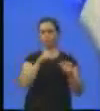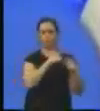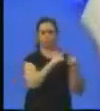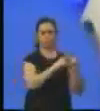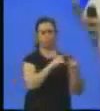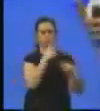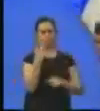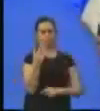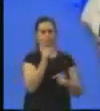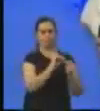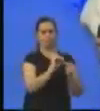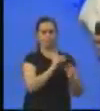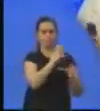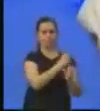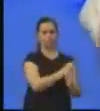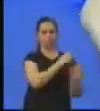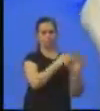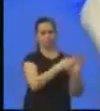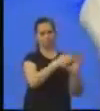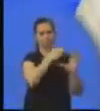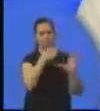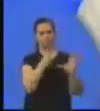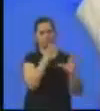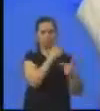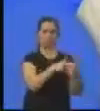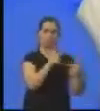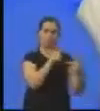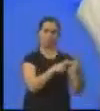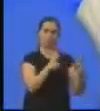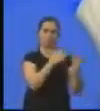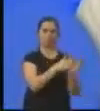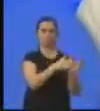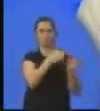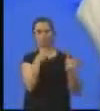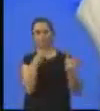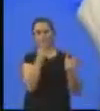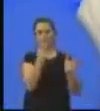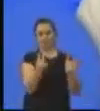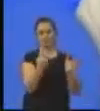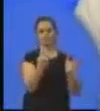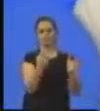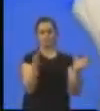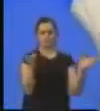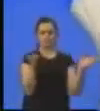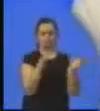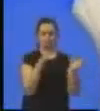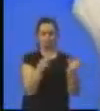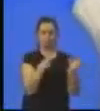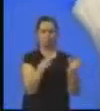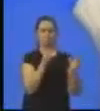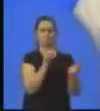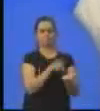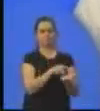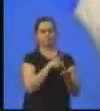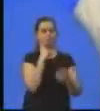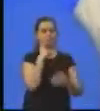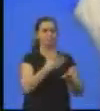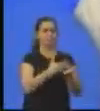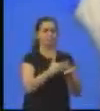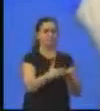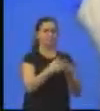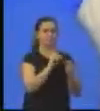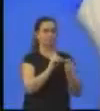2, o que eu fiz? Eu tinha um período e eu dividi o período por 2, o período ficou menor. Então, o período agora passou a